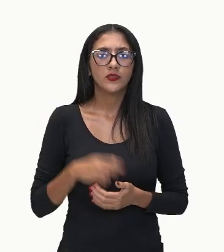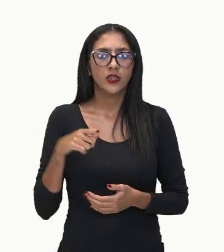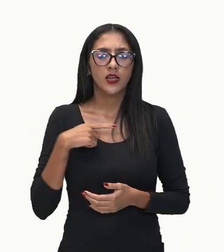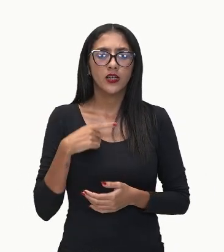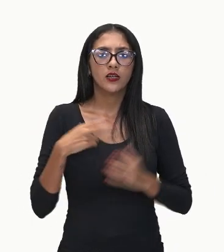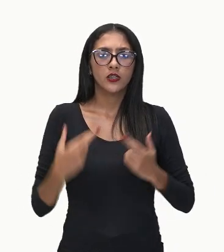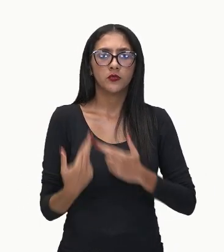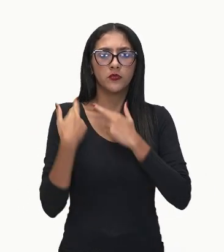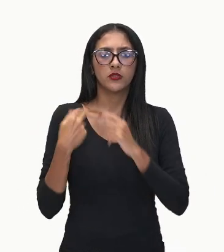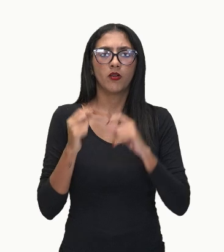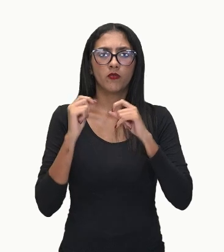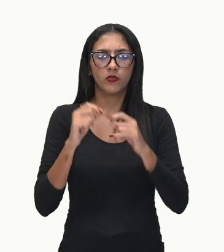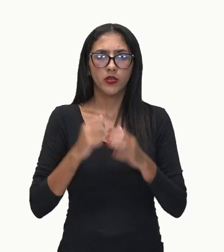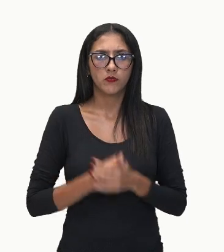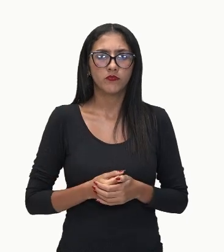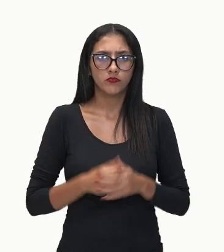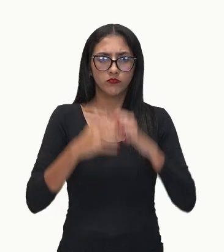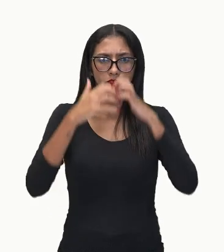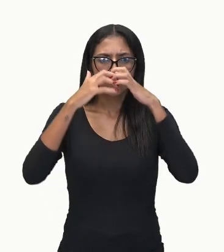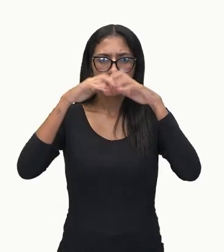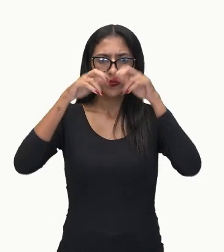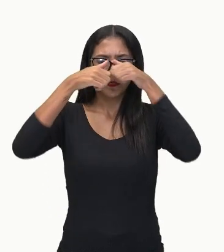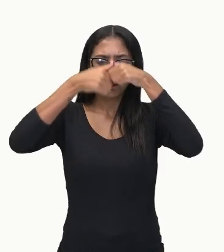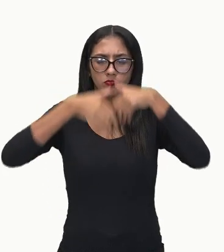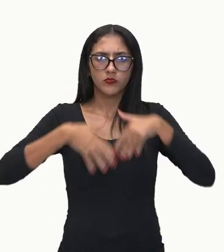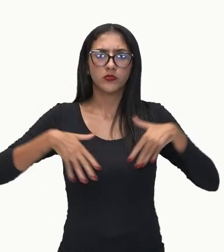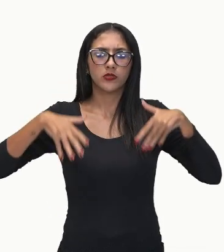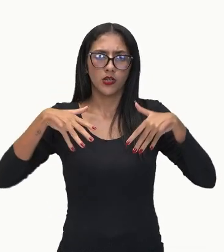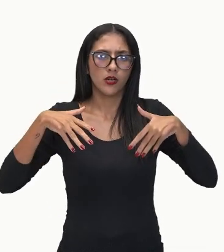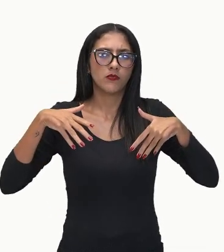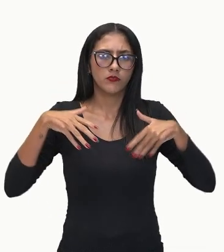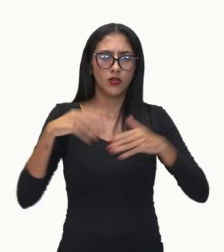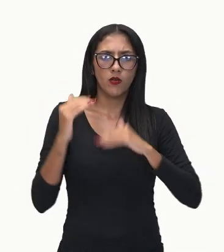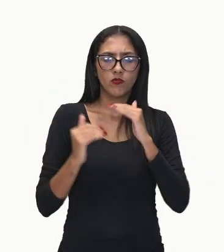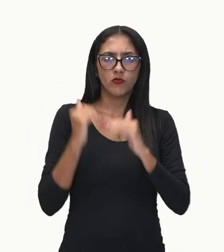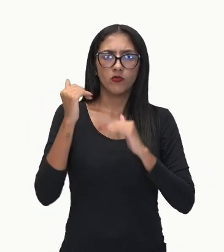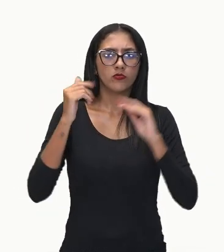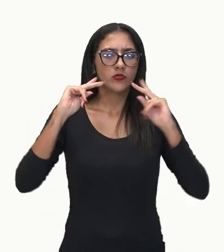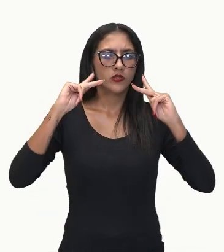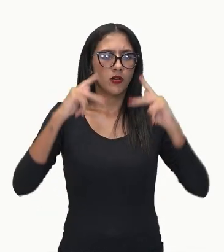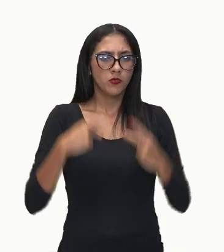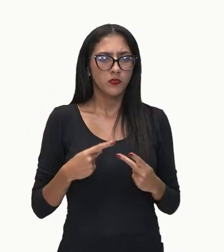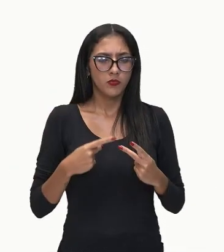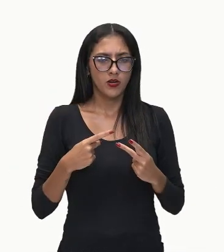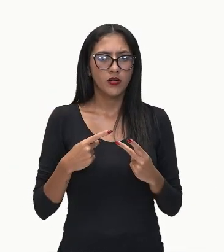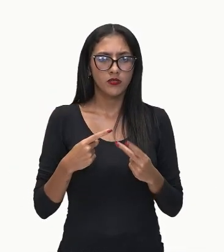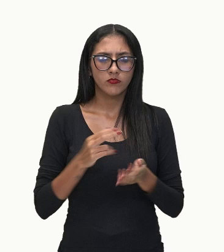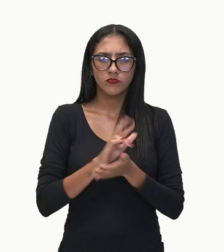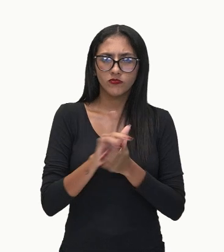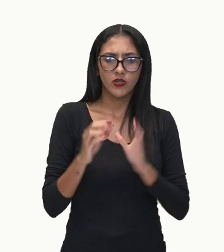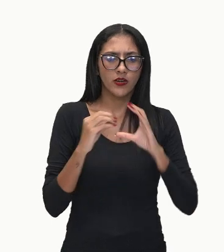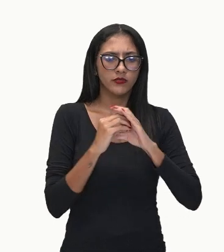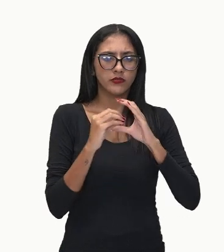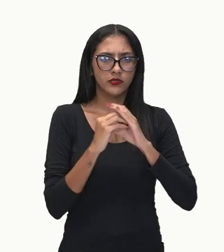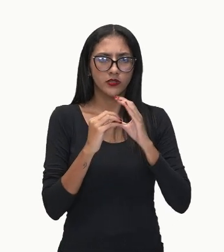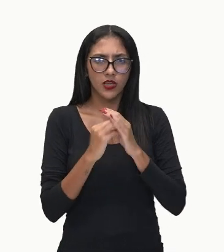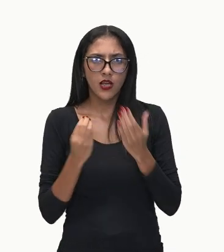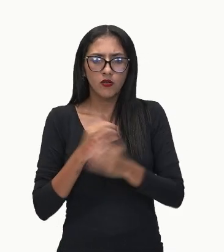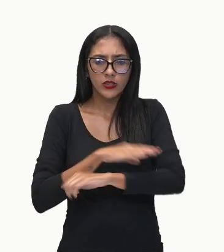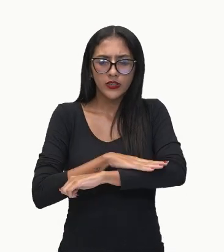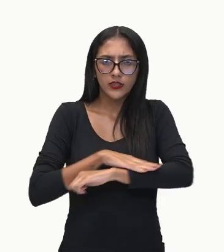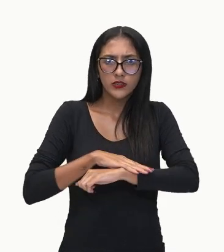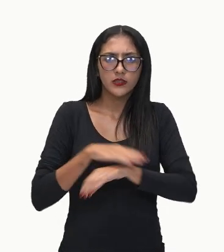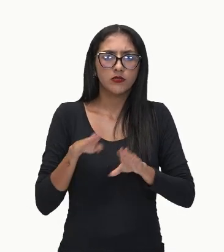transmitir sinais para coordenar processos biológicos entre diferentes células, tecidos e